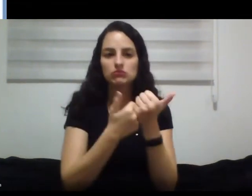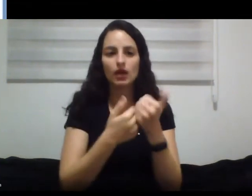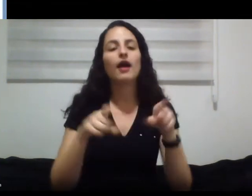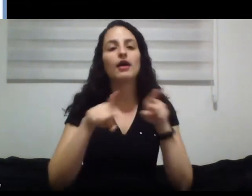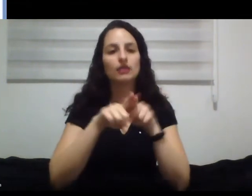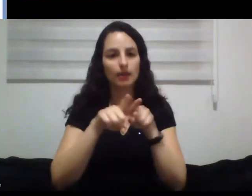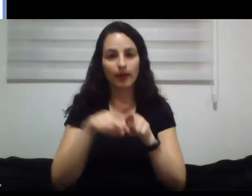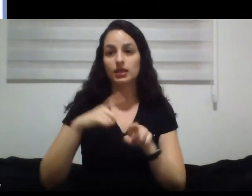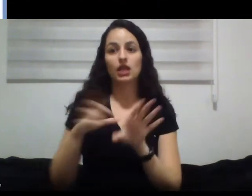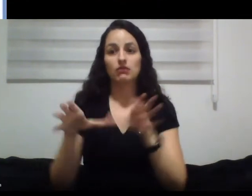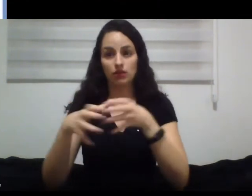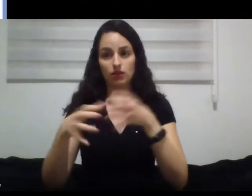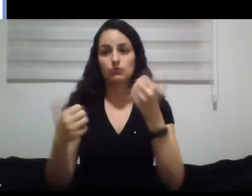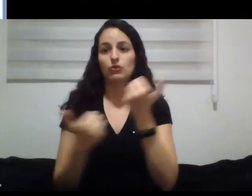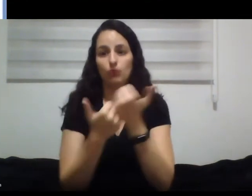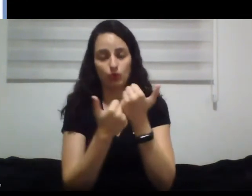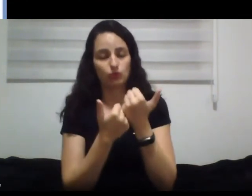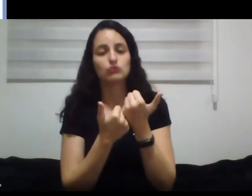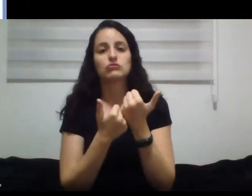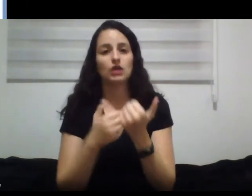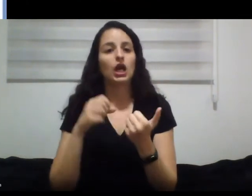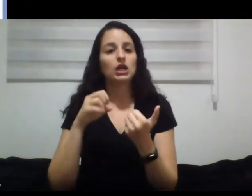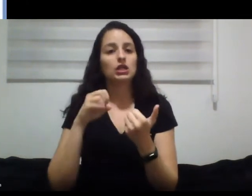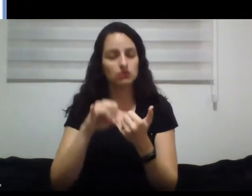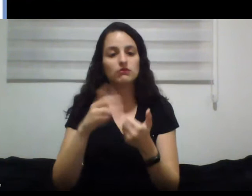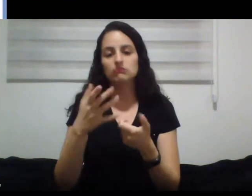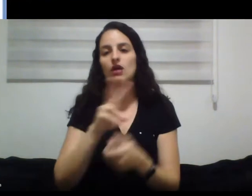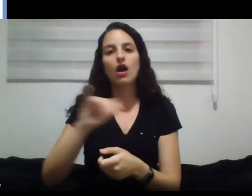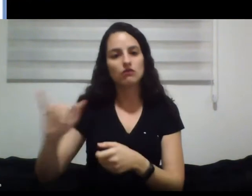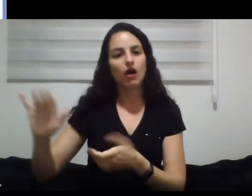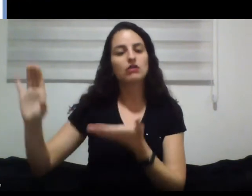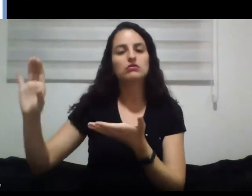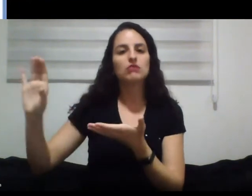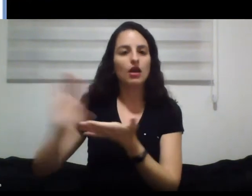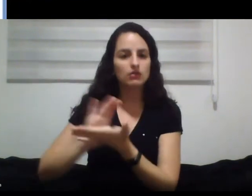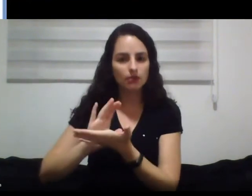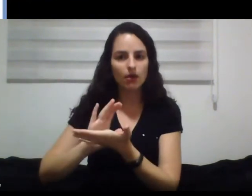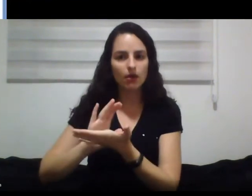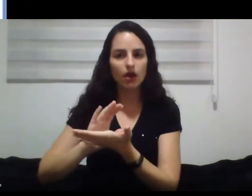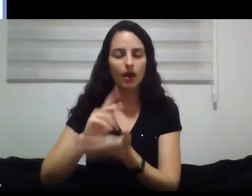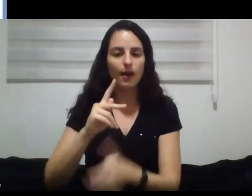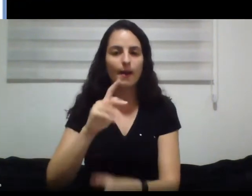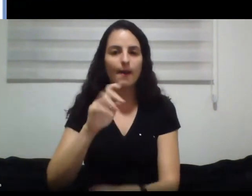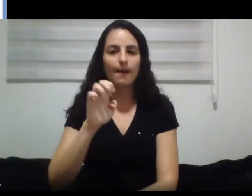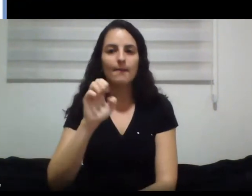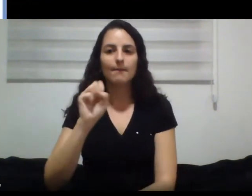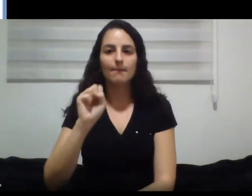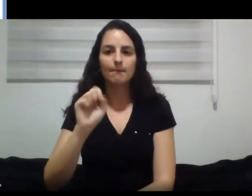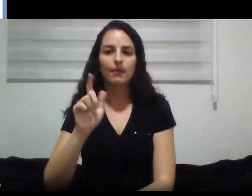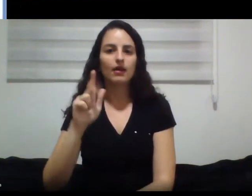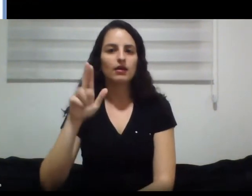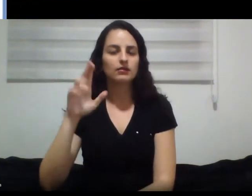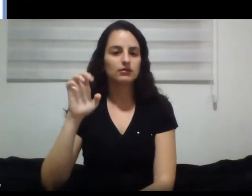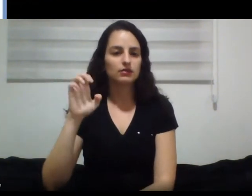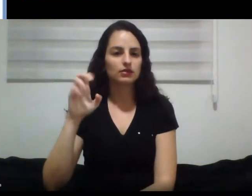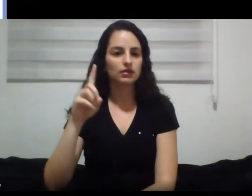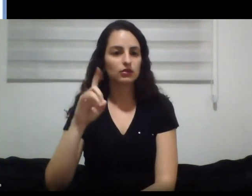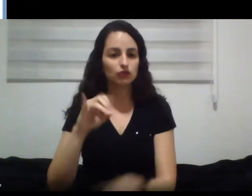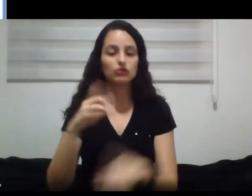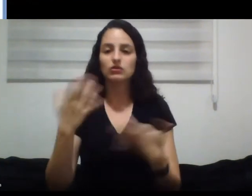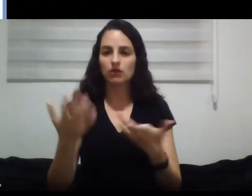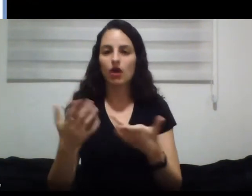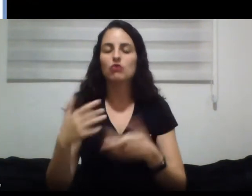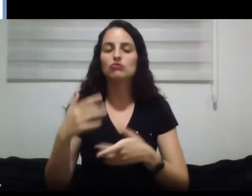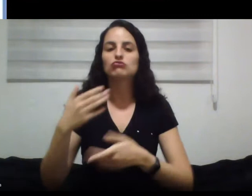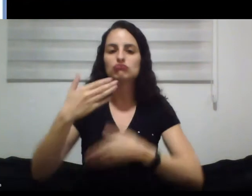aprendizagem, naquele formato de arco de aprendizagem, né, que tem a sua abertura, tem o seu desenvolvimento, tem o seu fechamento, para cada